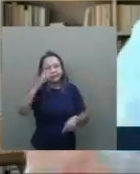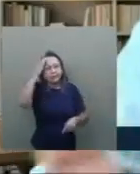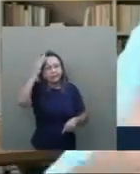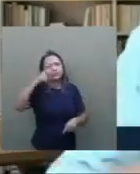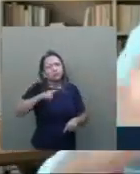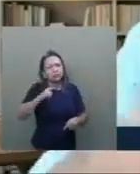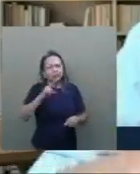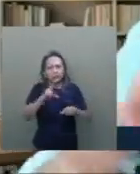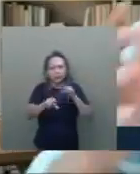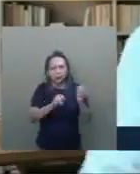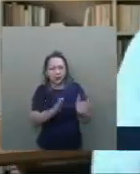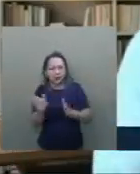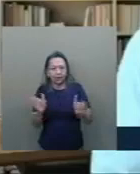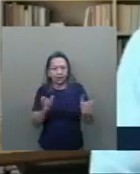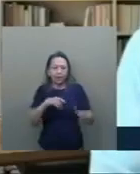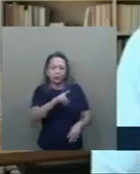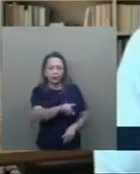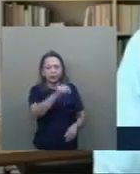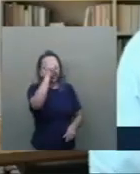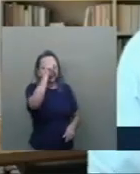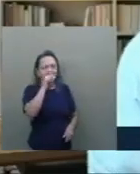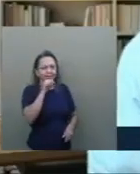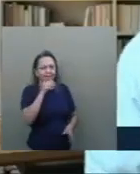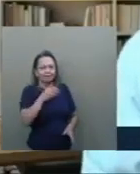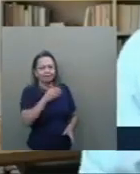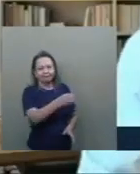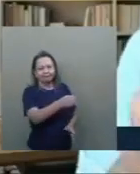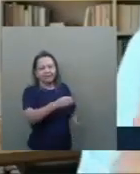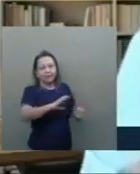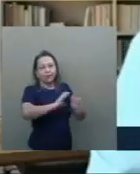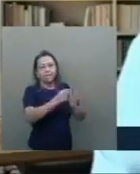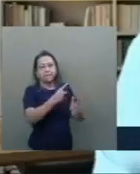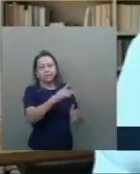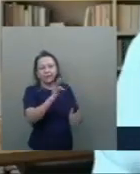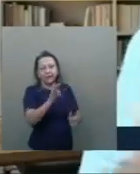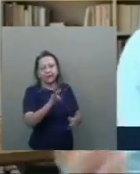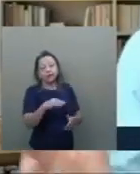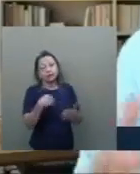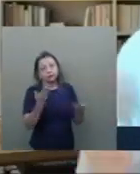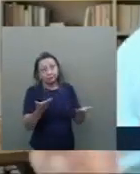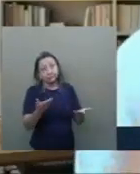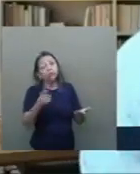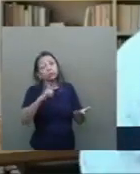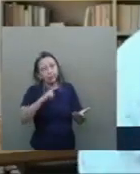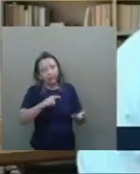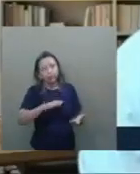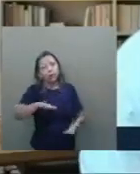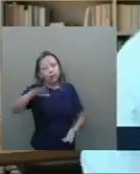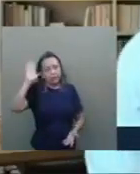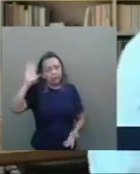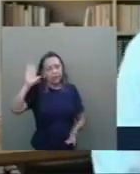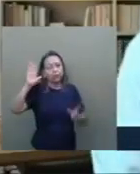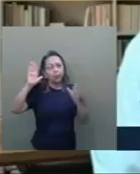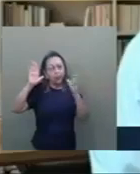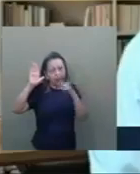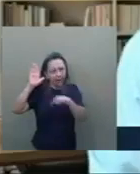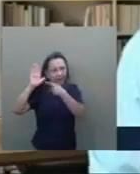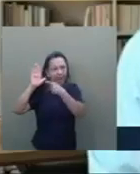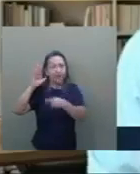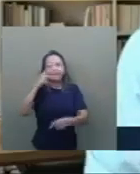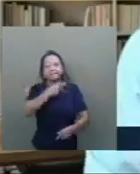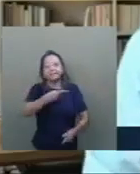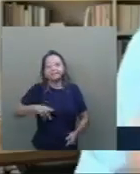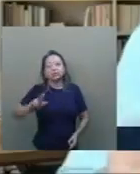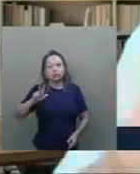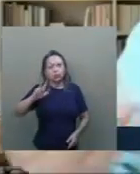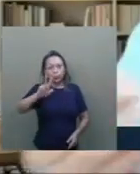caminhos a seguir, e o caminho que eu optei foi o do PT. Então, consequentemente, eu tenho um candidato, que é o presidente Lula,